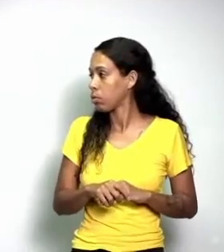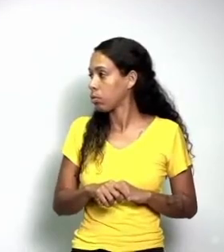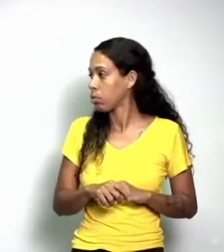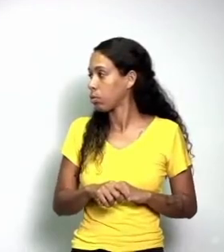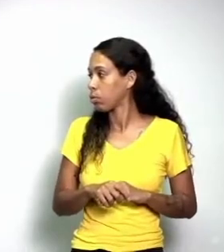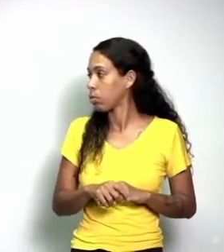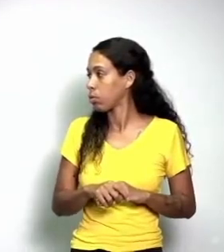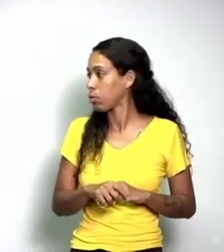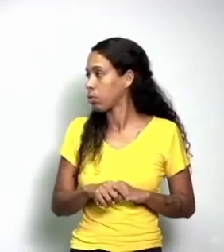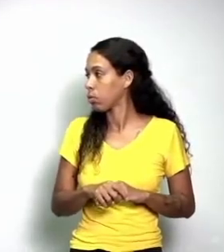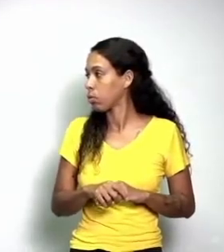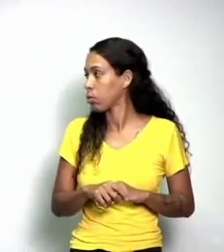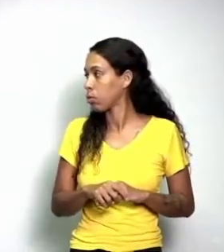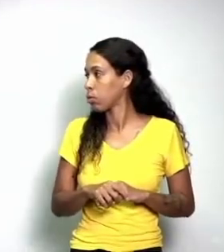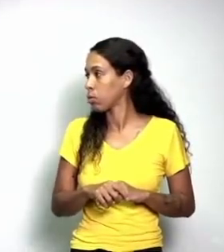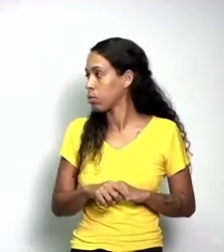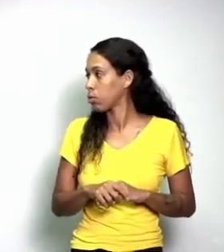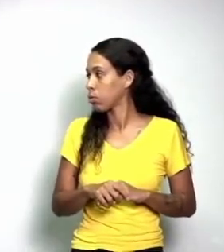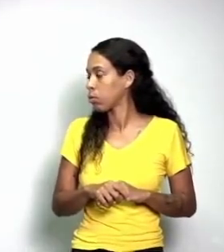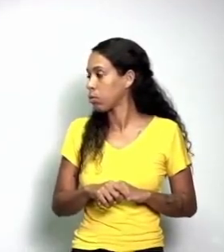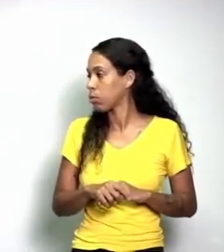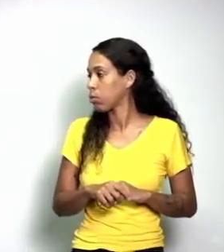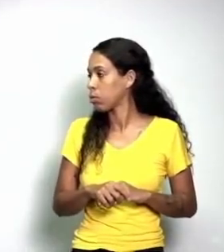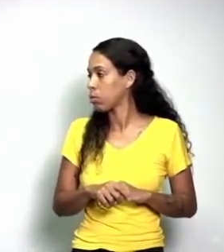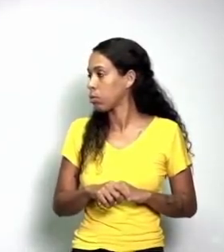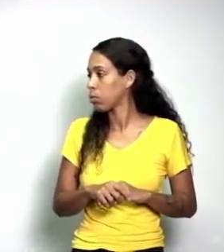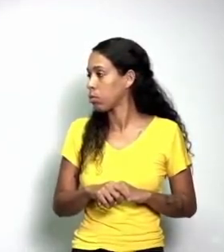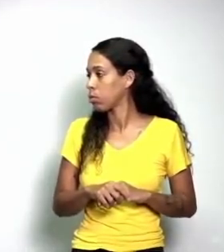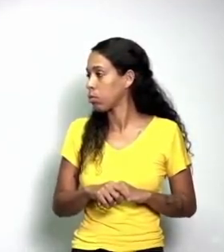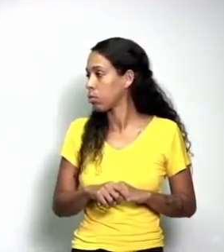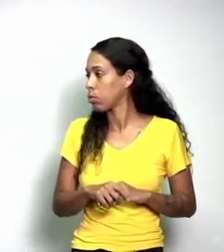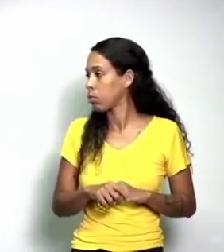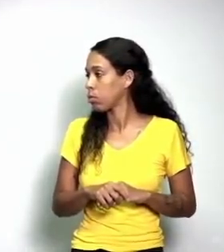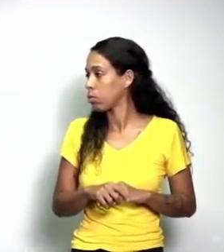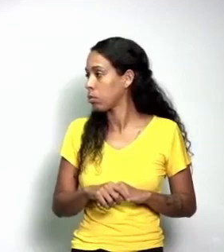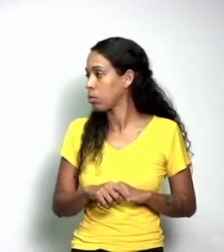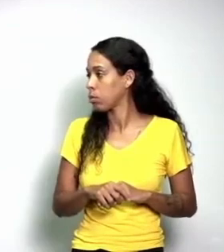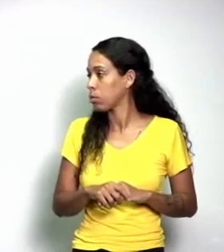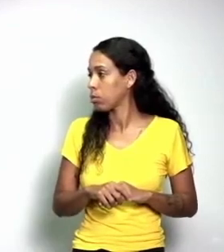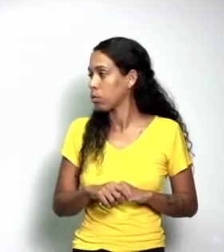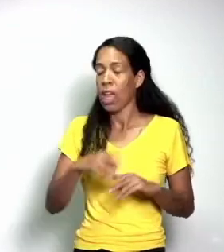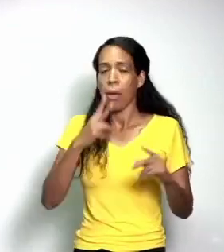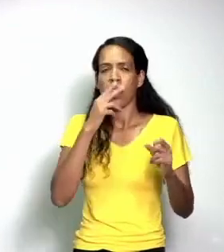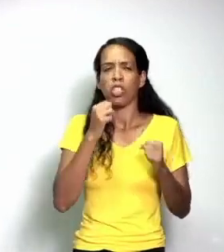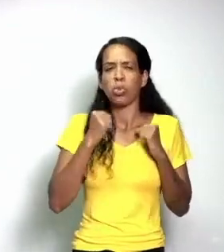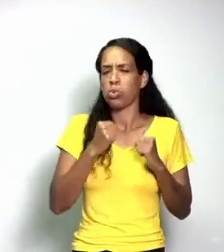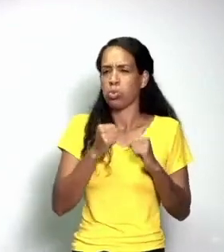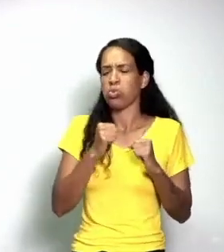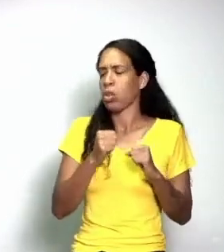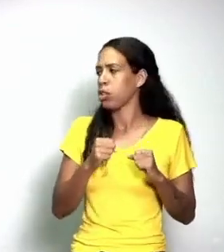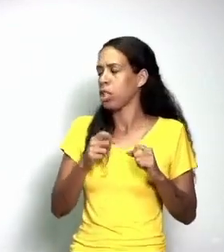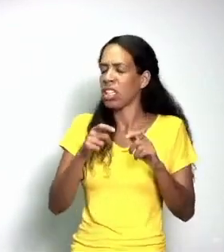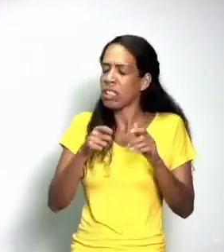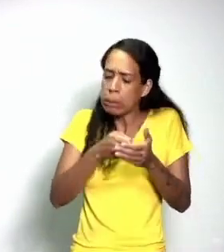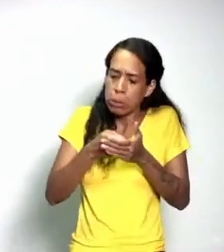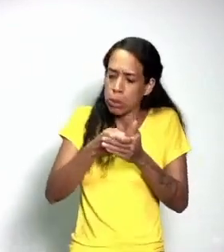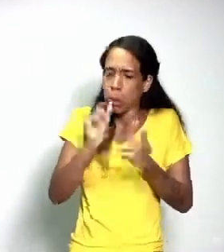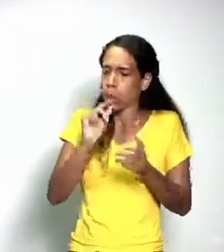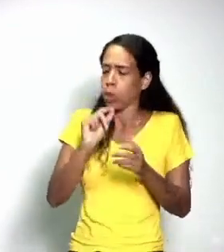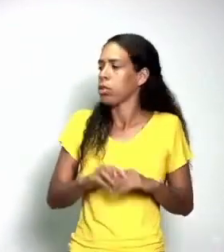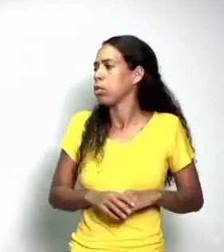Aqui ele está travado, se destravou, está certo. É só porque essa entrada é mais dura mesmo, tem que fazer uma forcinha, é. Mas é só